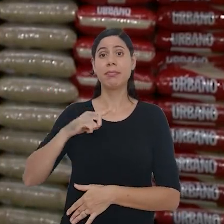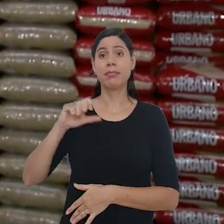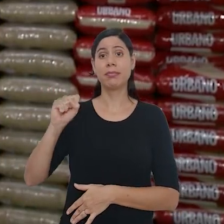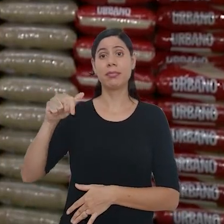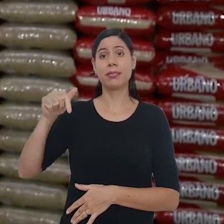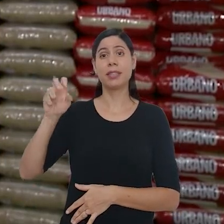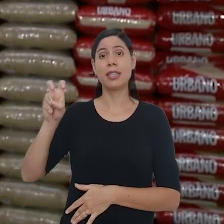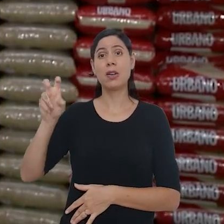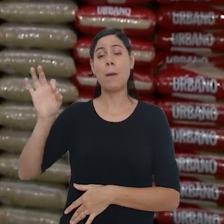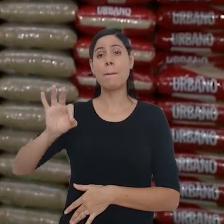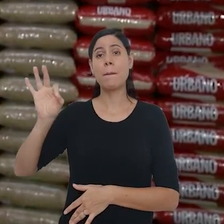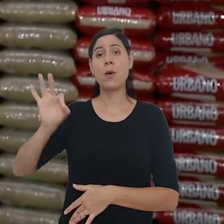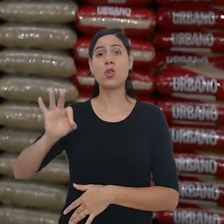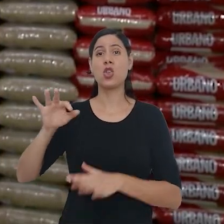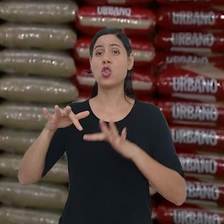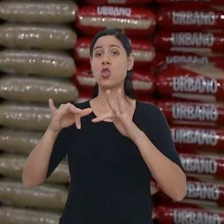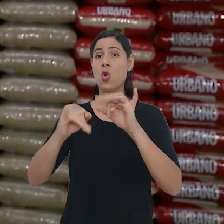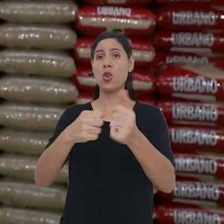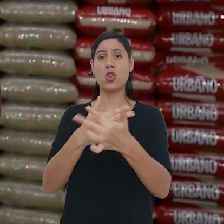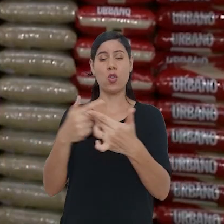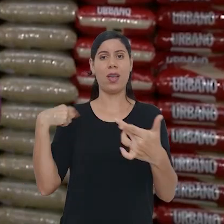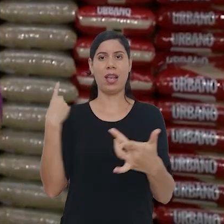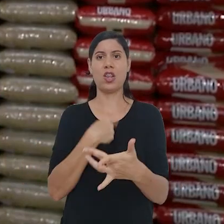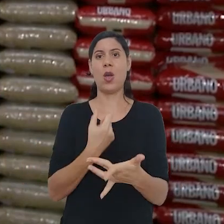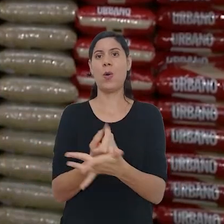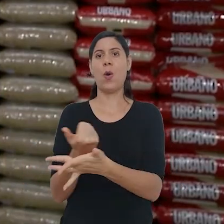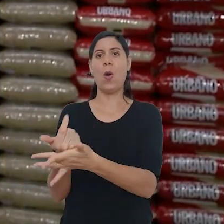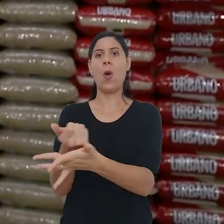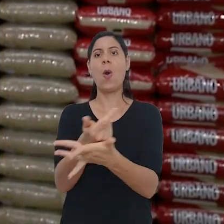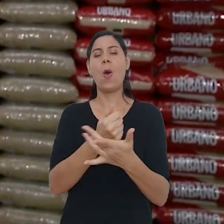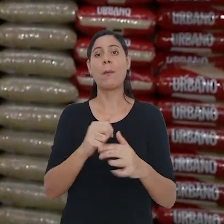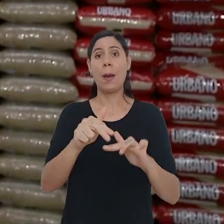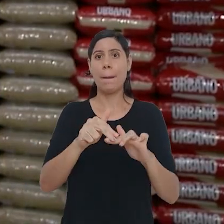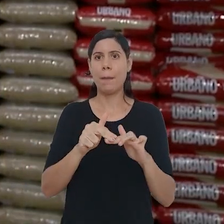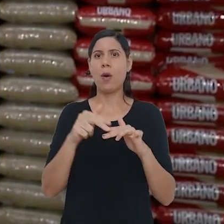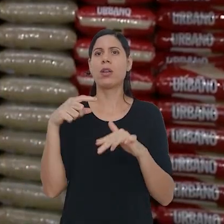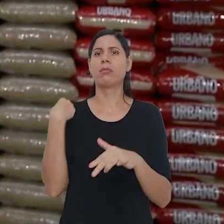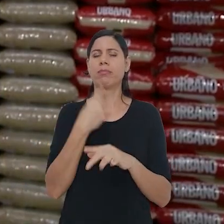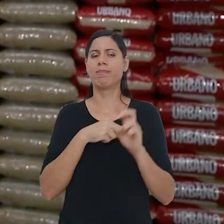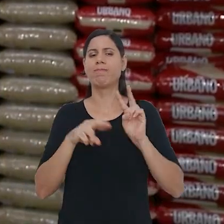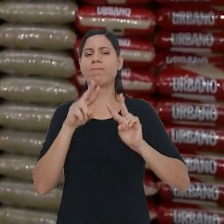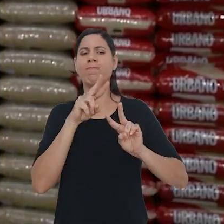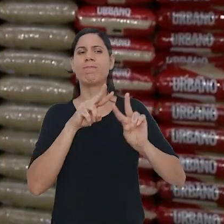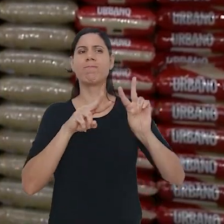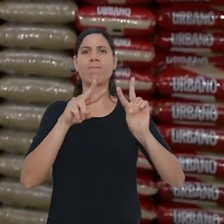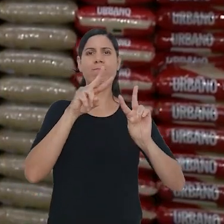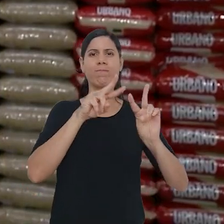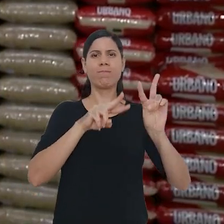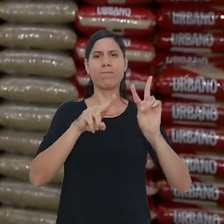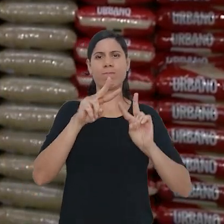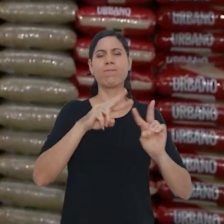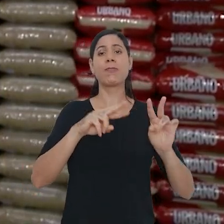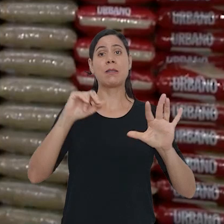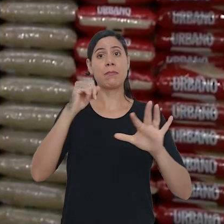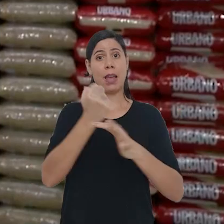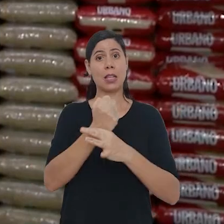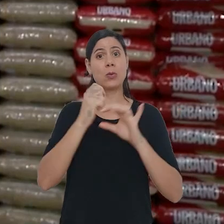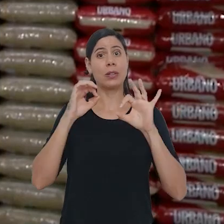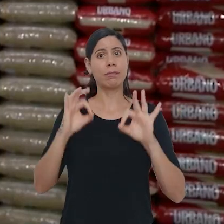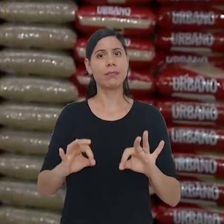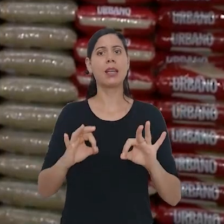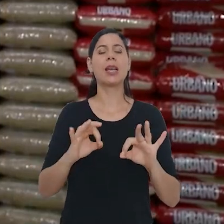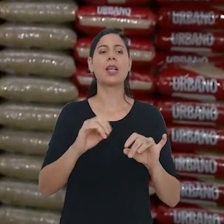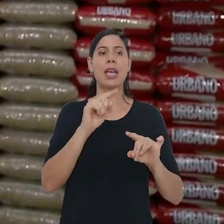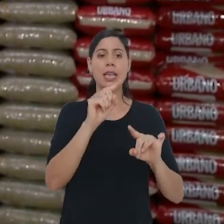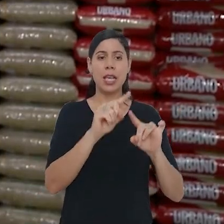aqui, representam 85% de tudo que consumimos. Por isso, o trabalho de fiscalização do Instituto é